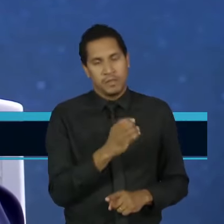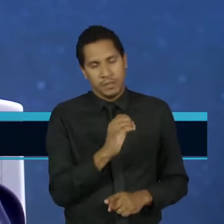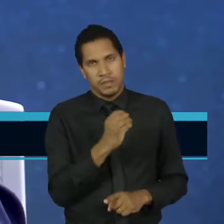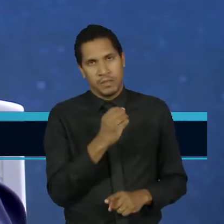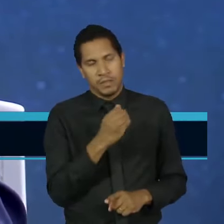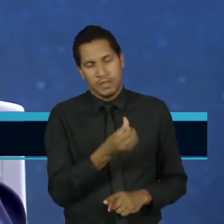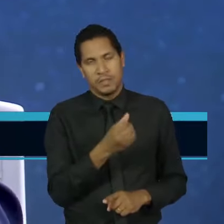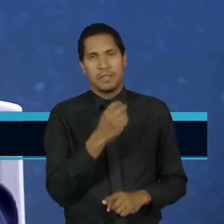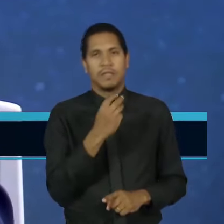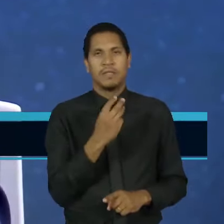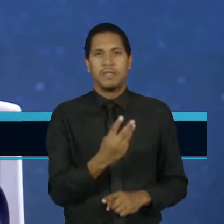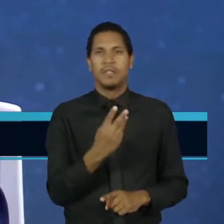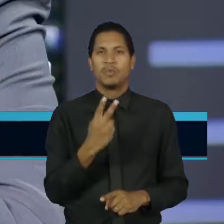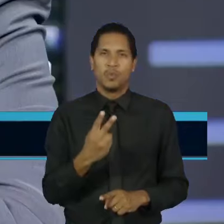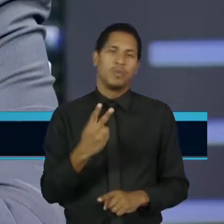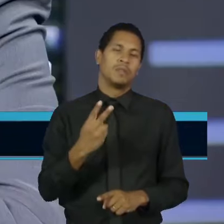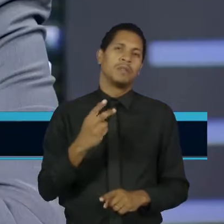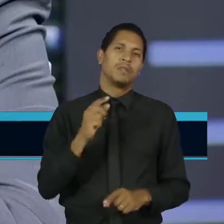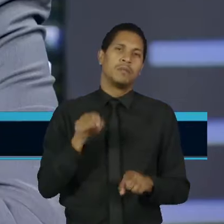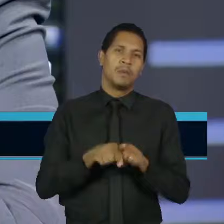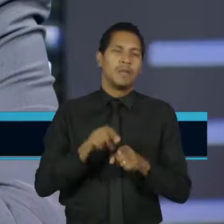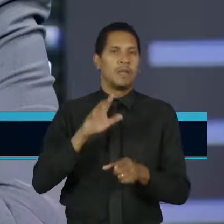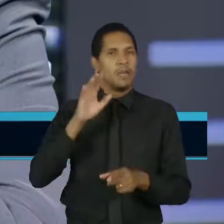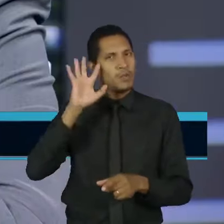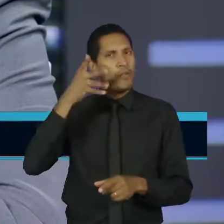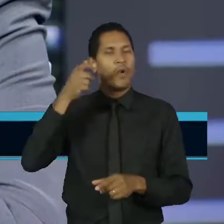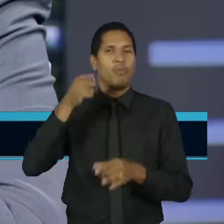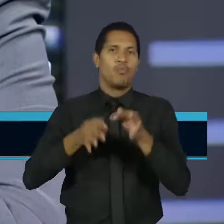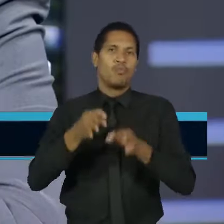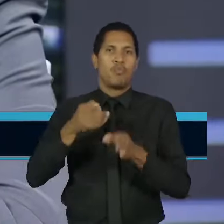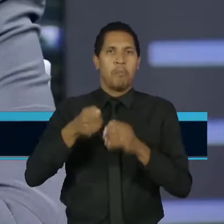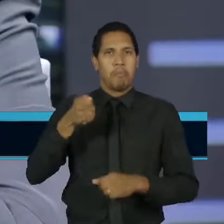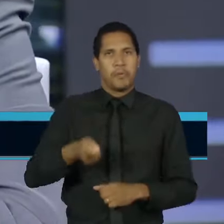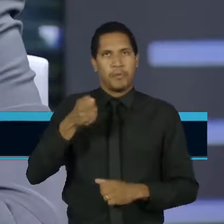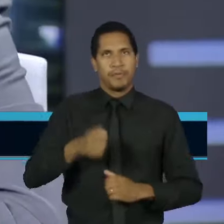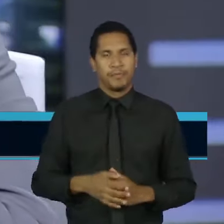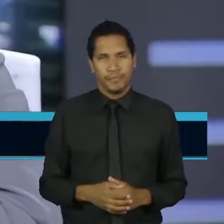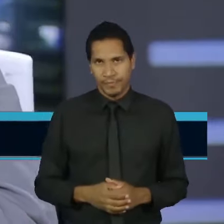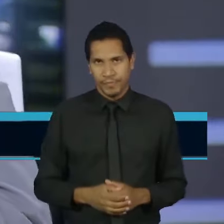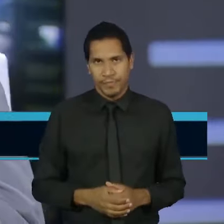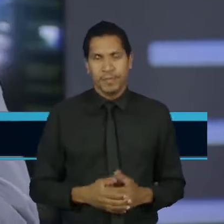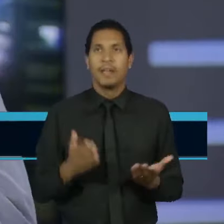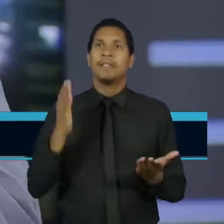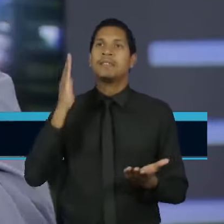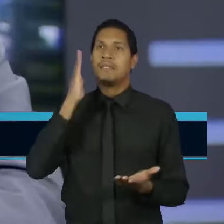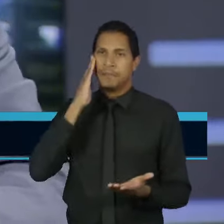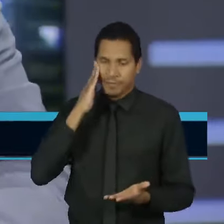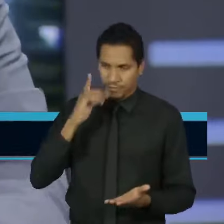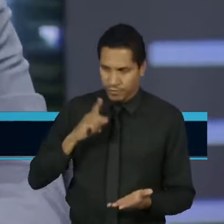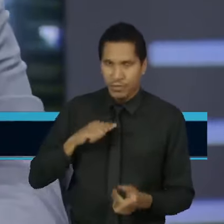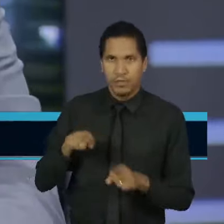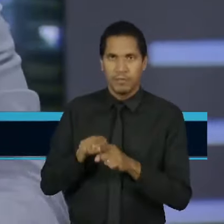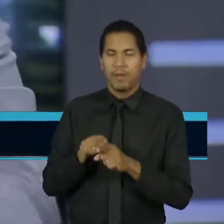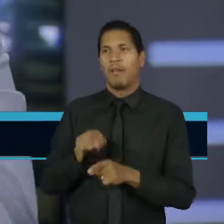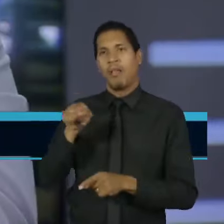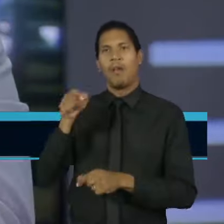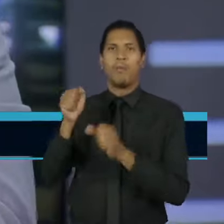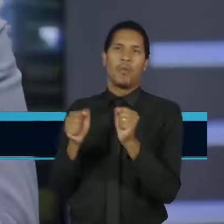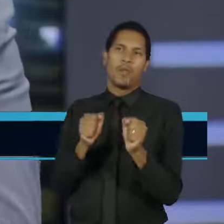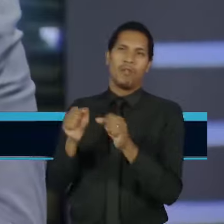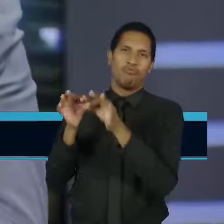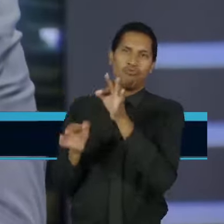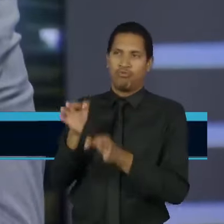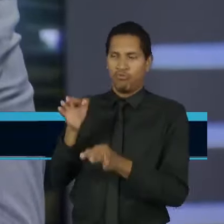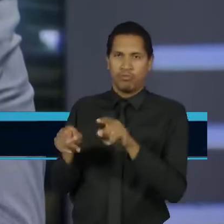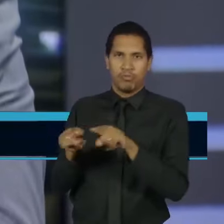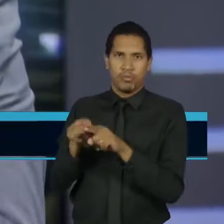2.672 decisões. Esse fenômeno do inchaço do poder judiciário, ele decorre da